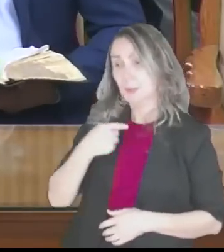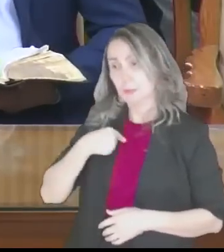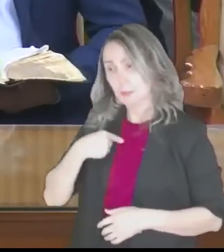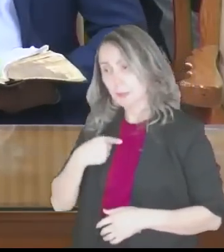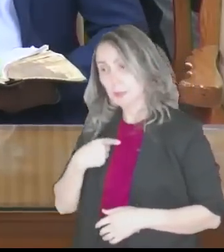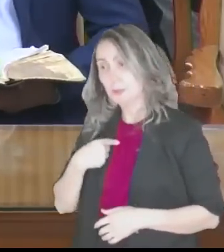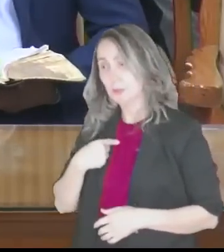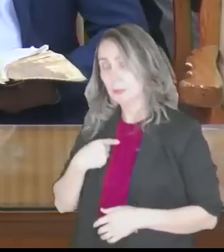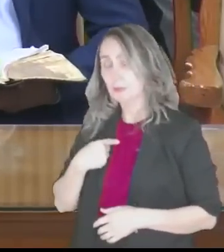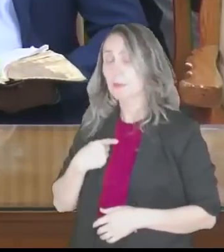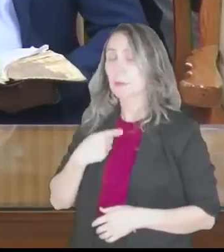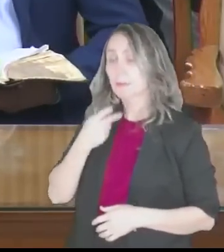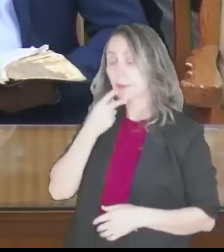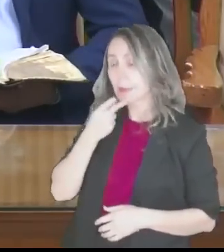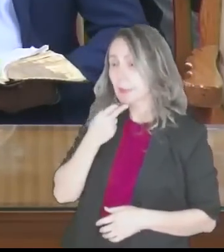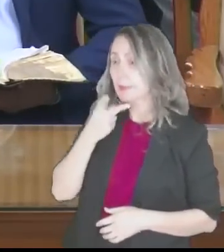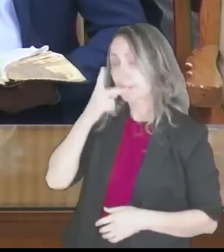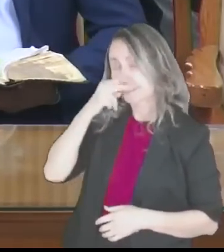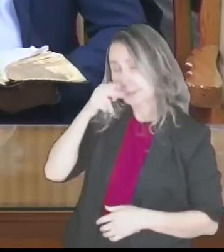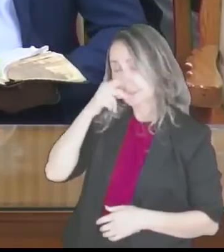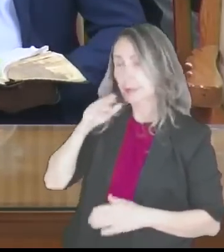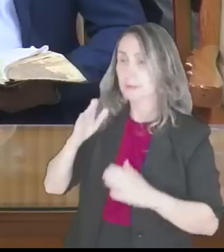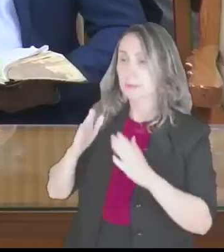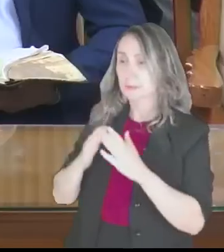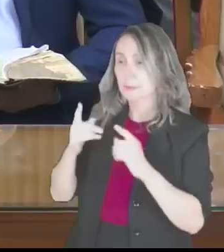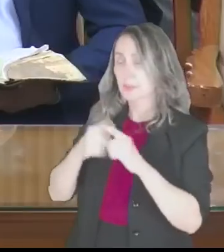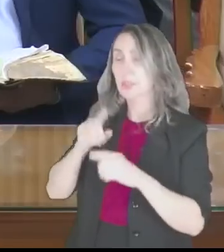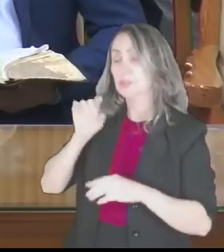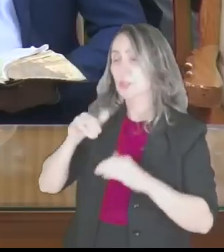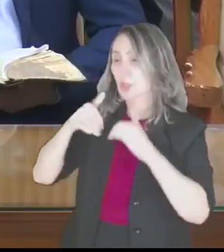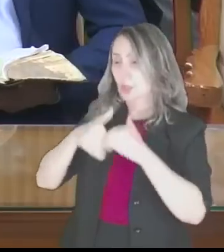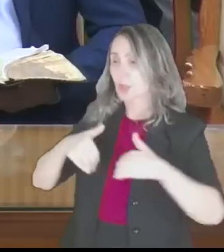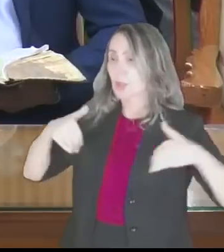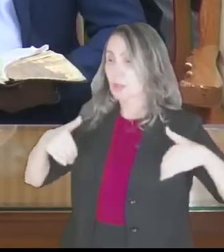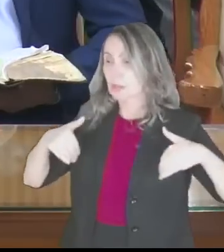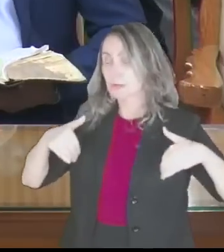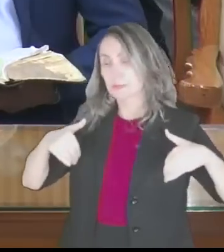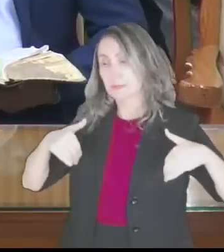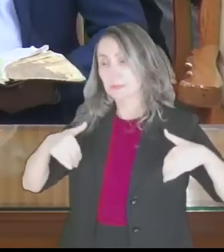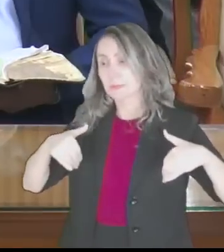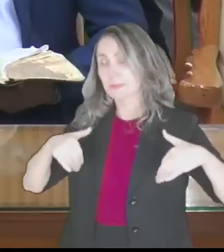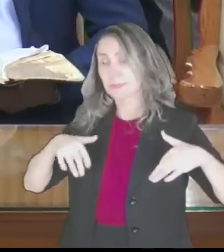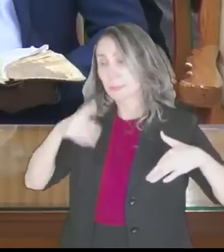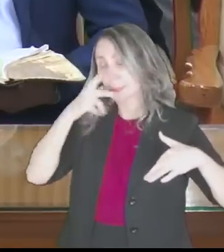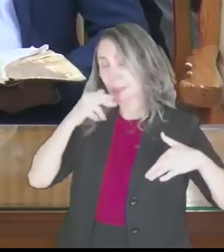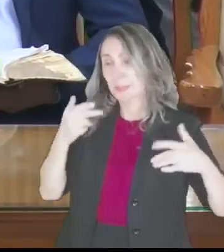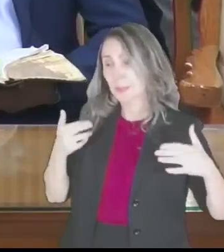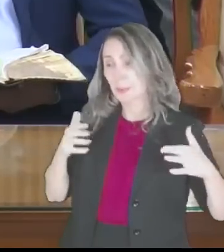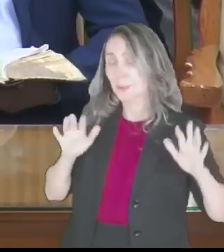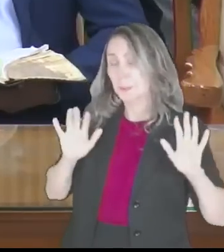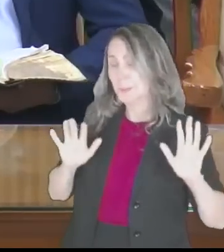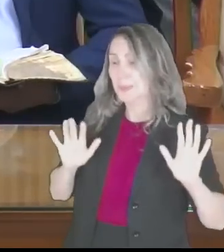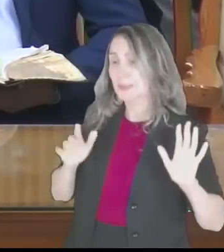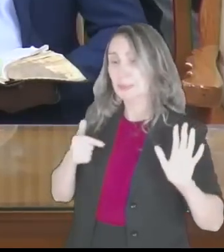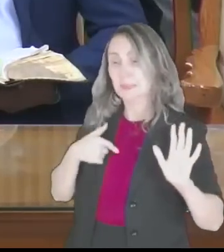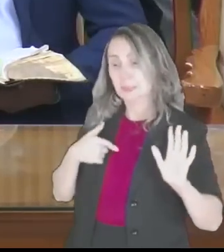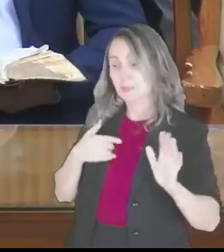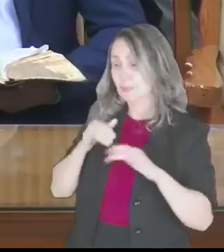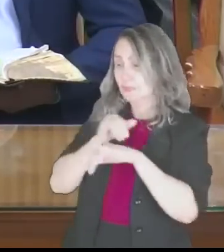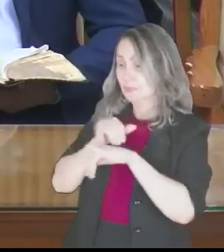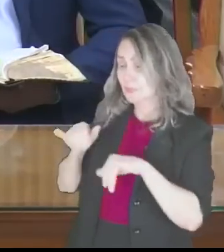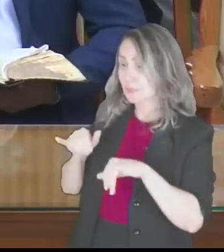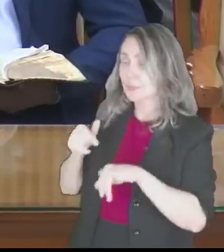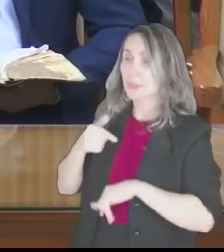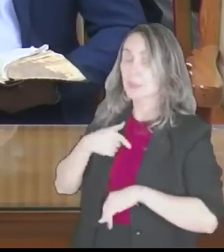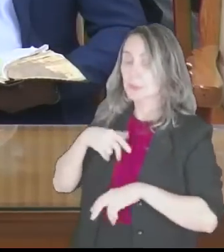mesma coisa, que era a mesma igreja. E que apenas estava separado da Assembleia de Deus, mas era a mesma coisa. E pastor, eu vim dizer ao senhor que eu